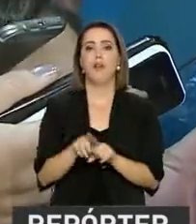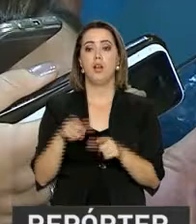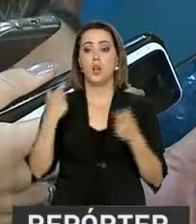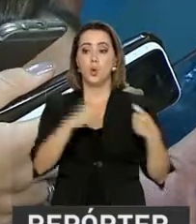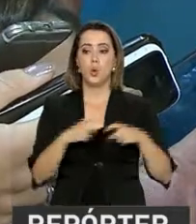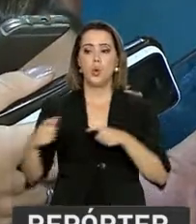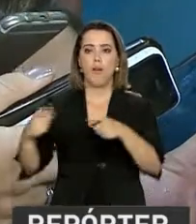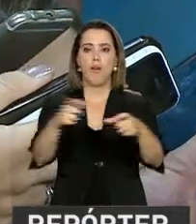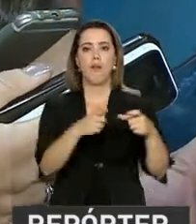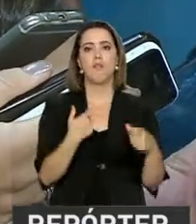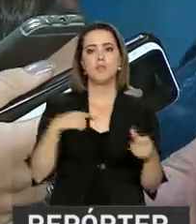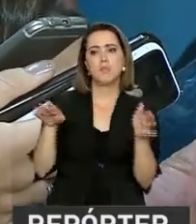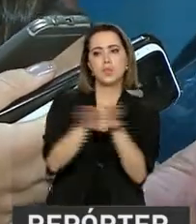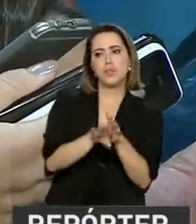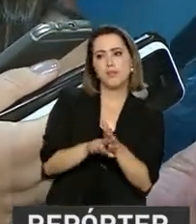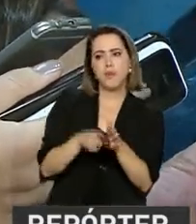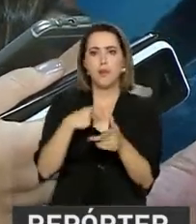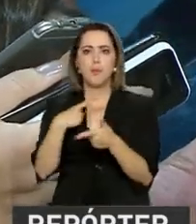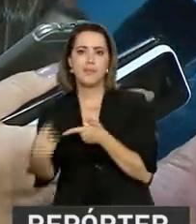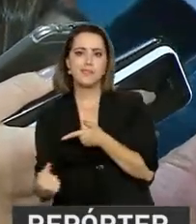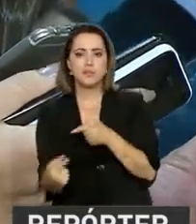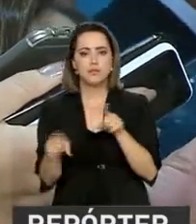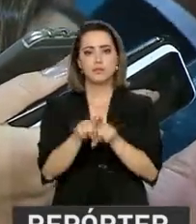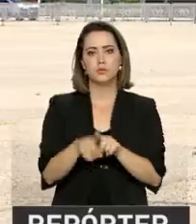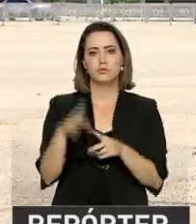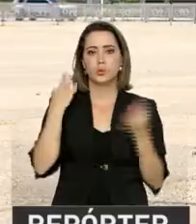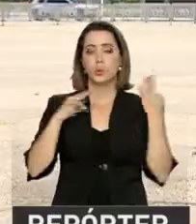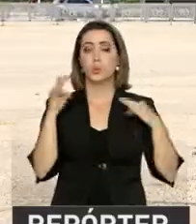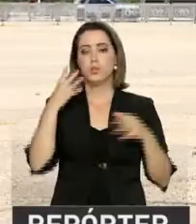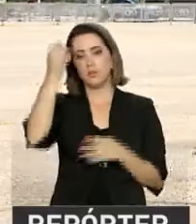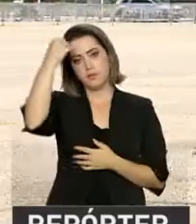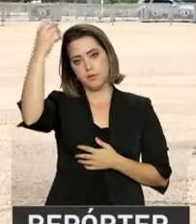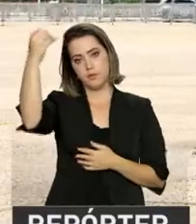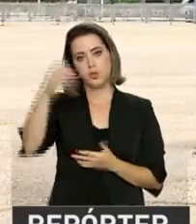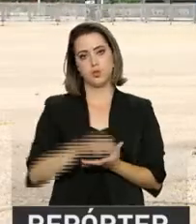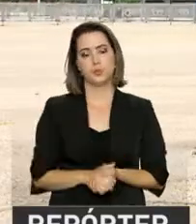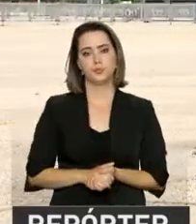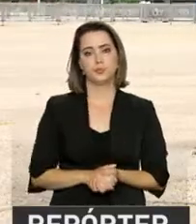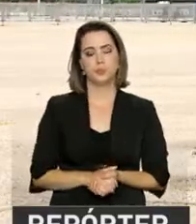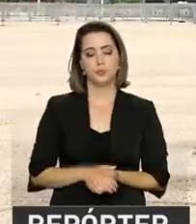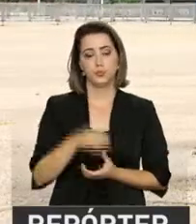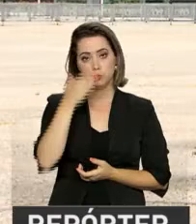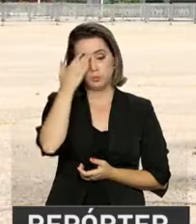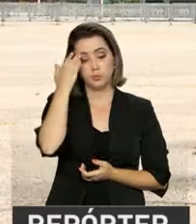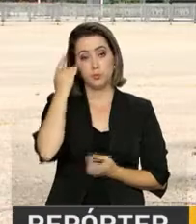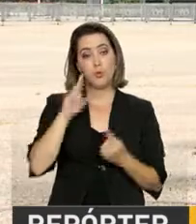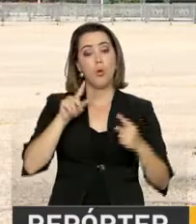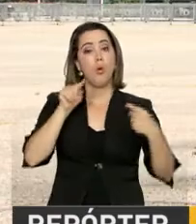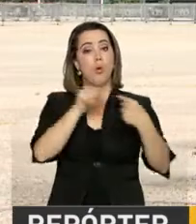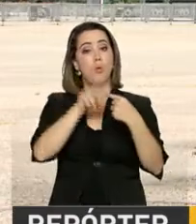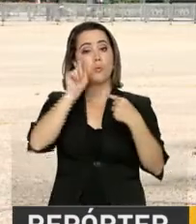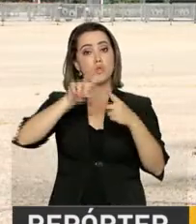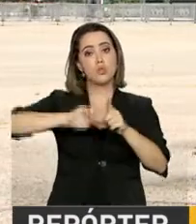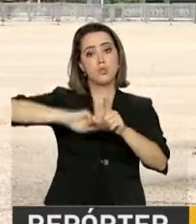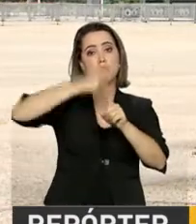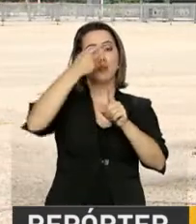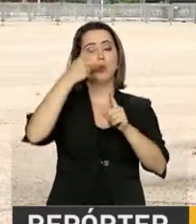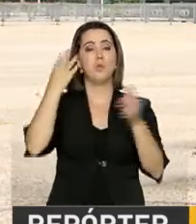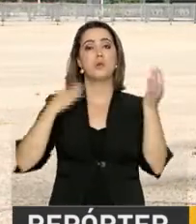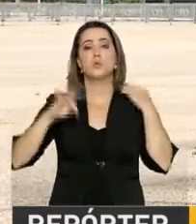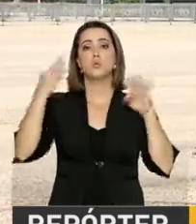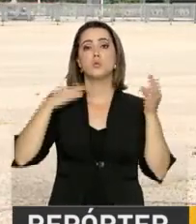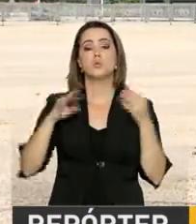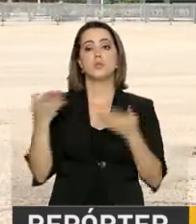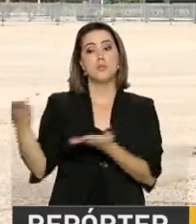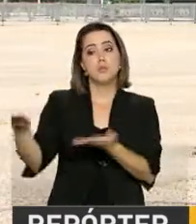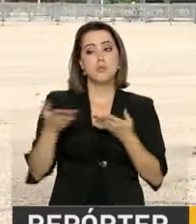mais destinos e, consequentemente, mais turistas viajando pelo Brasil. O objetivo é dobrar o número de turistas estrangeiros que vêm nos